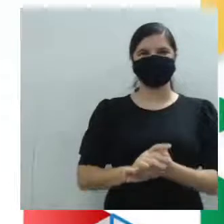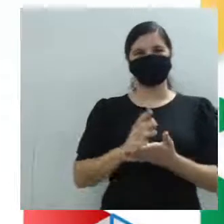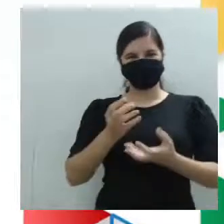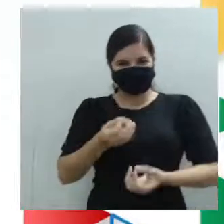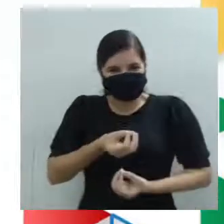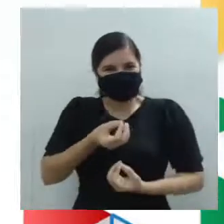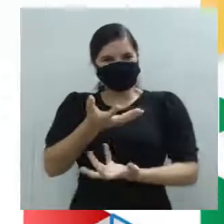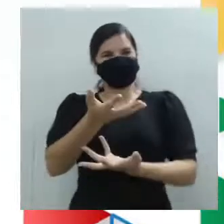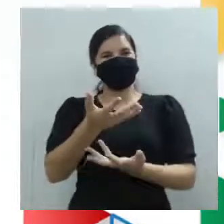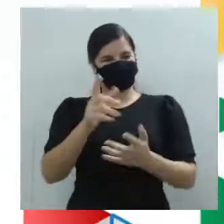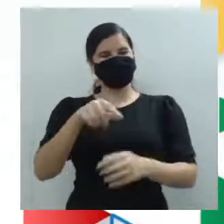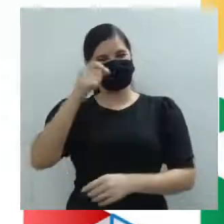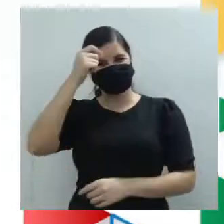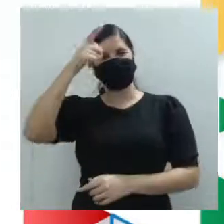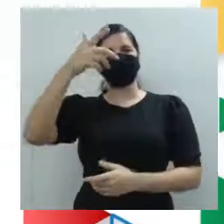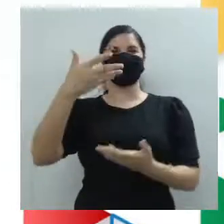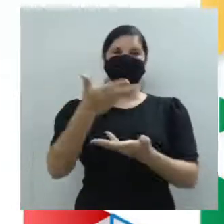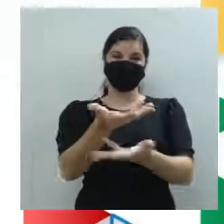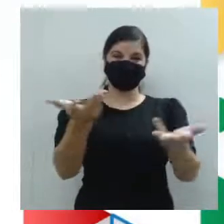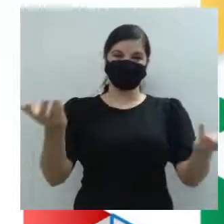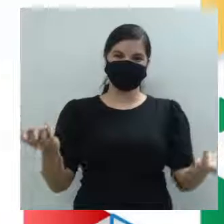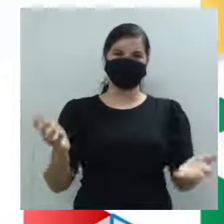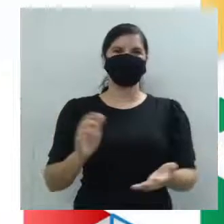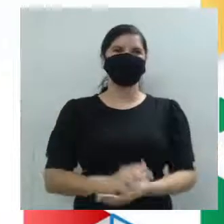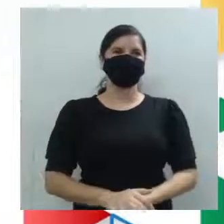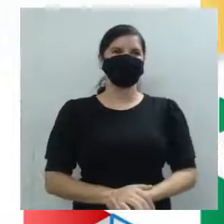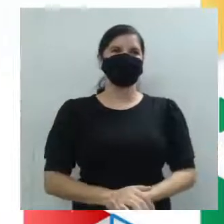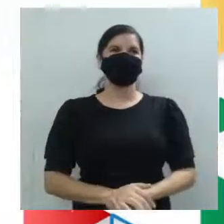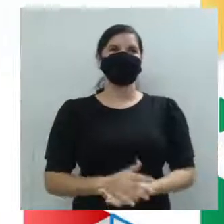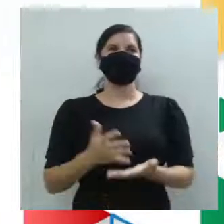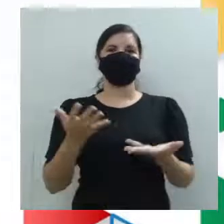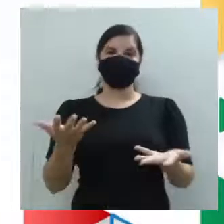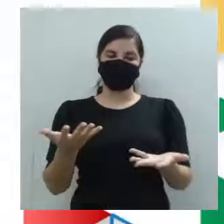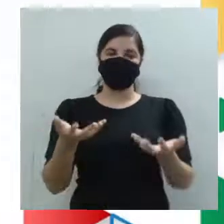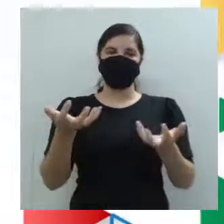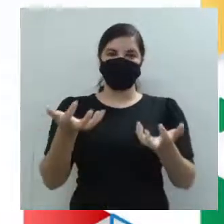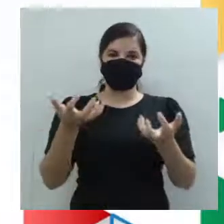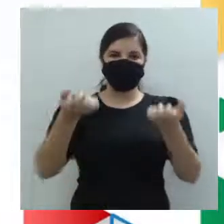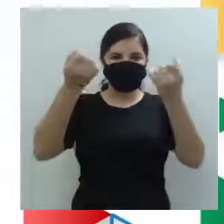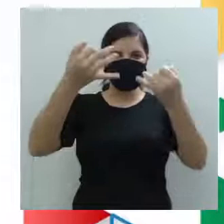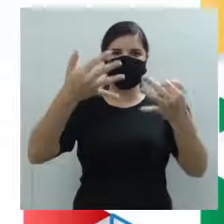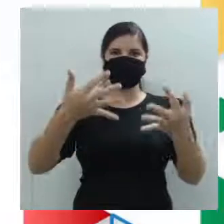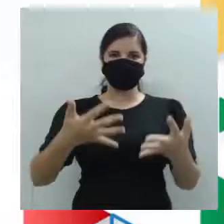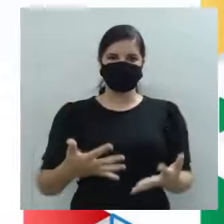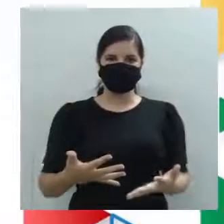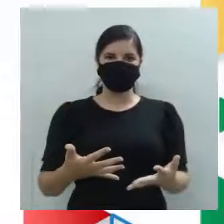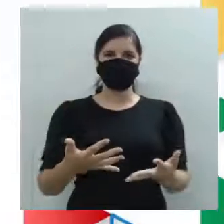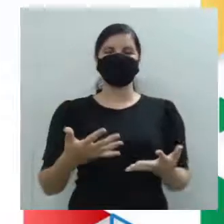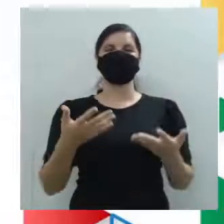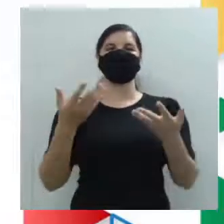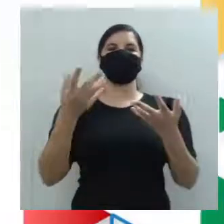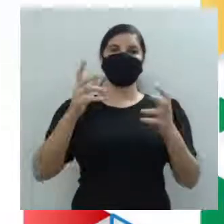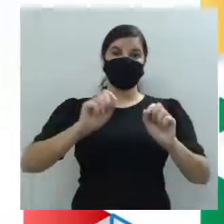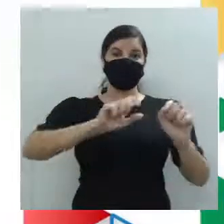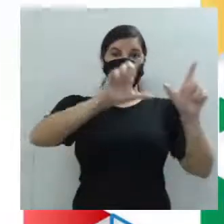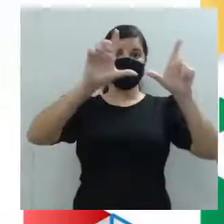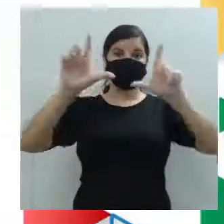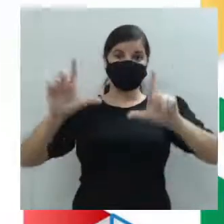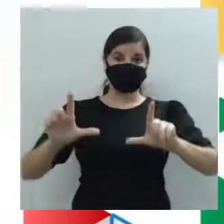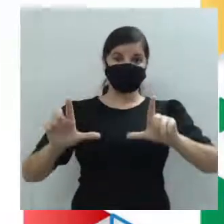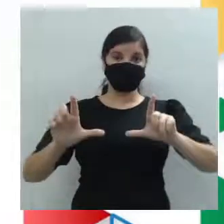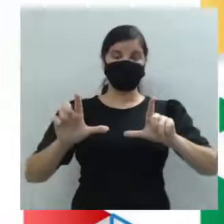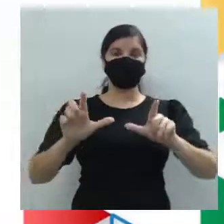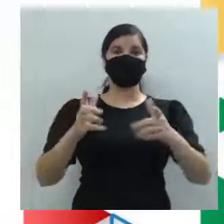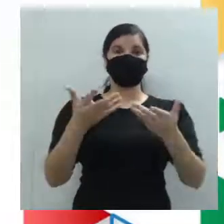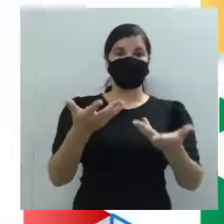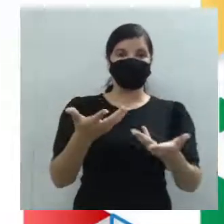transmitindo essa ideia para vocês. E aqui quero dizer para vocês, olhando aqui na tela, vejam